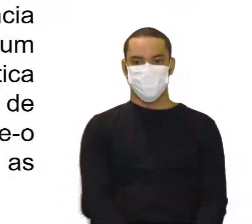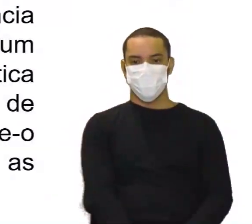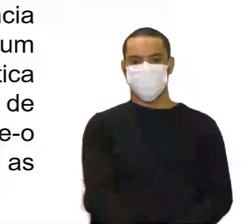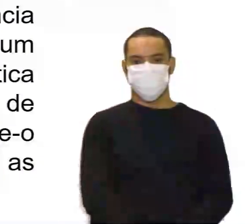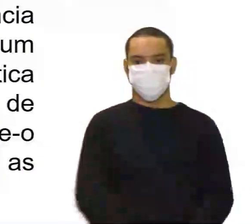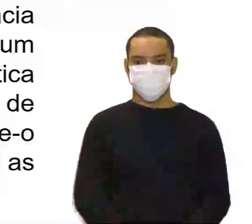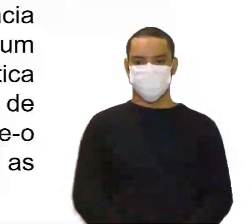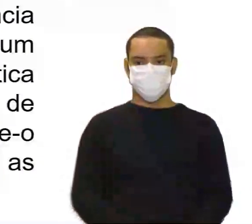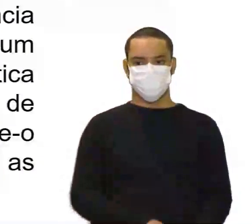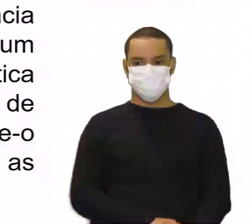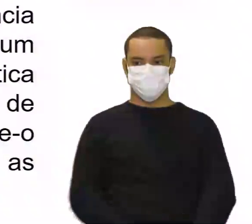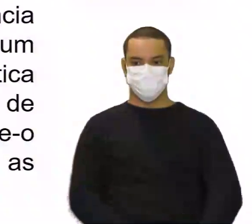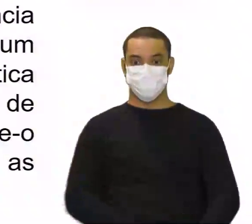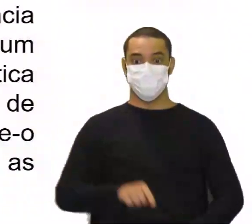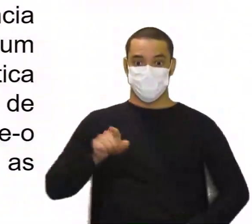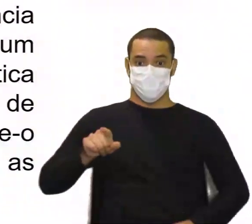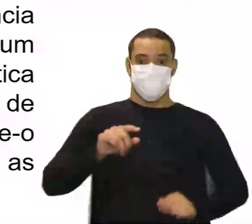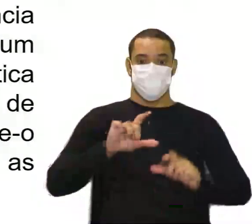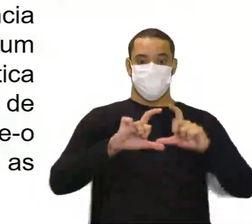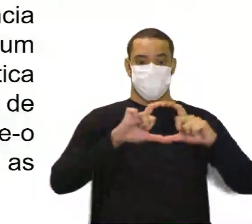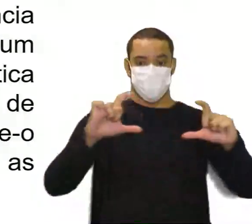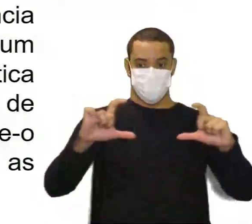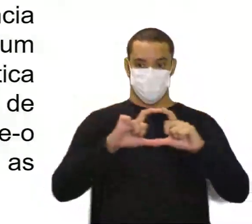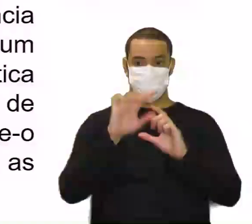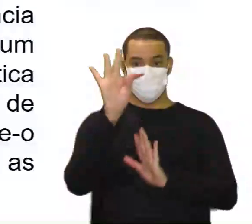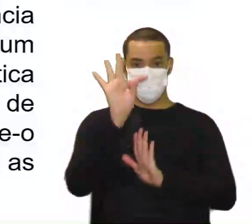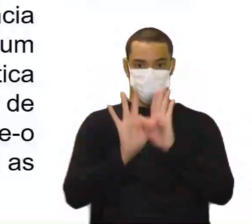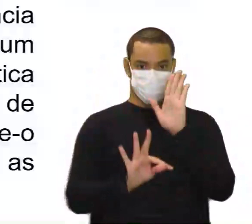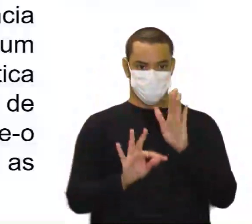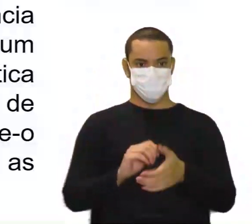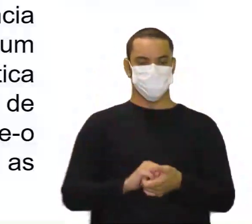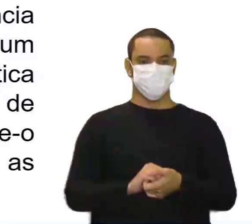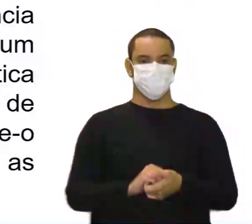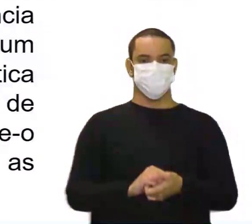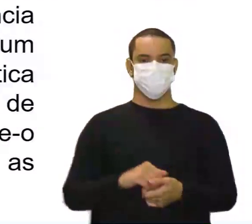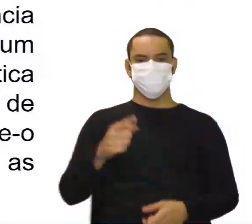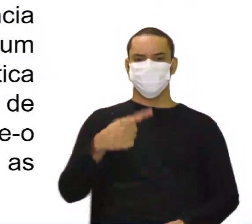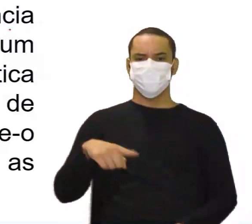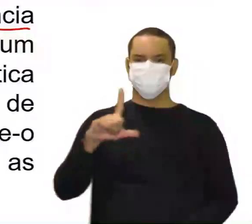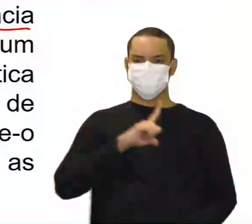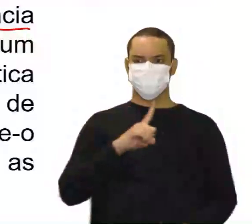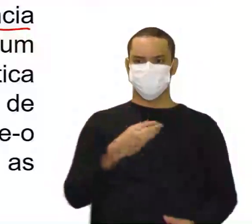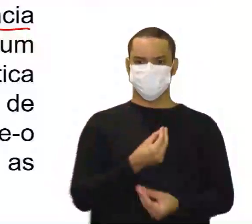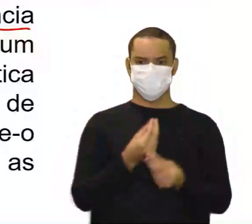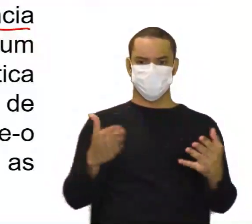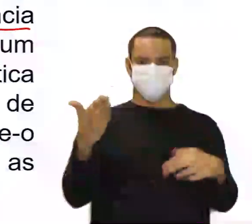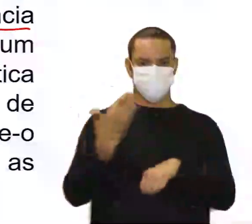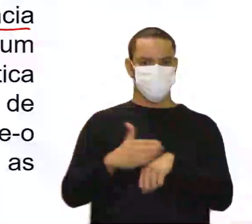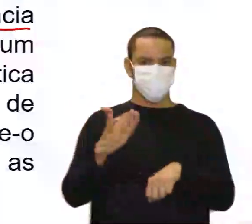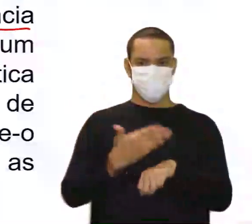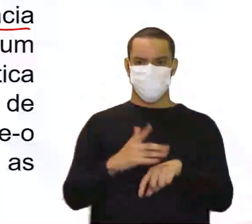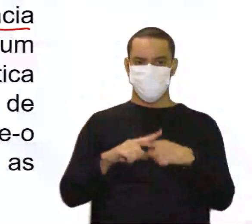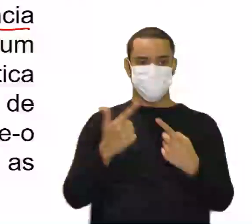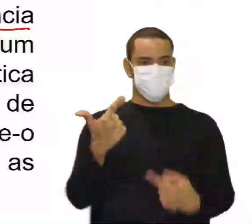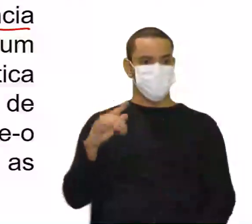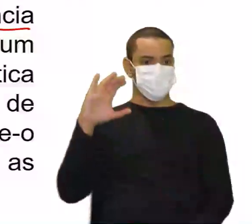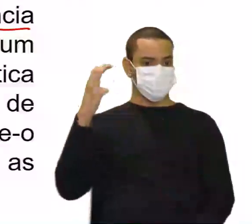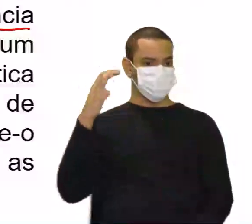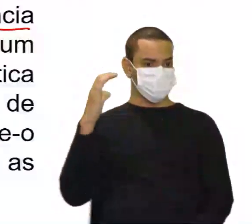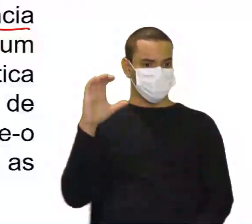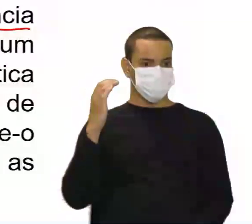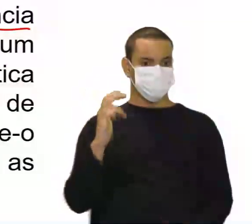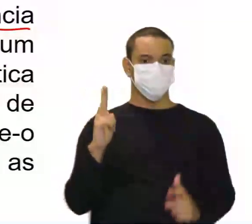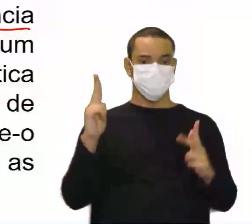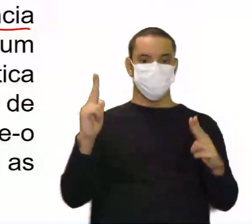né, de um texto. Aqueles que se entregam à prática sem ciência são como